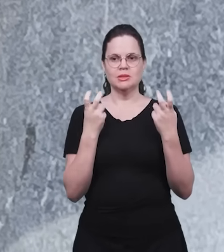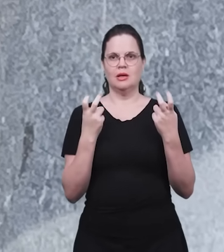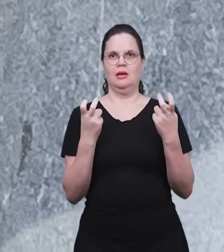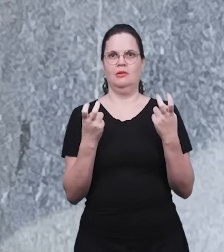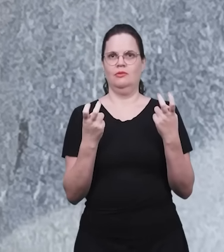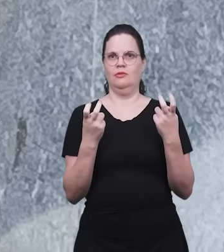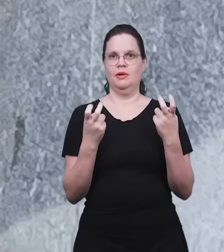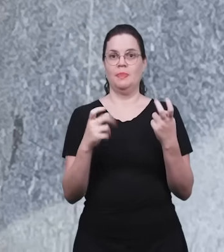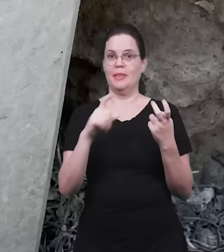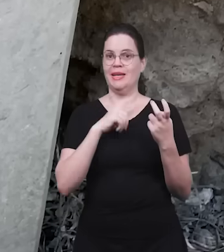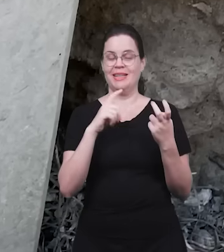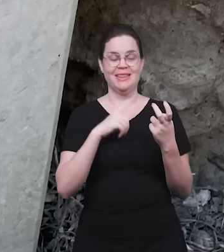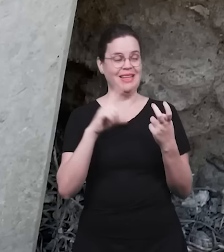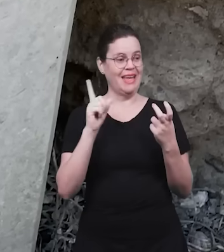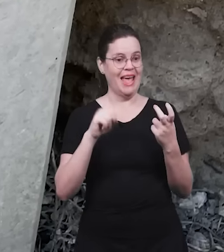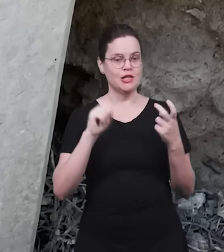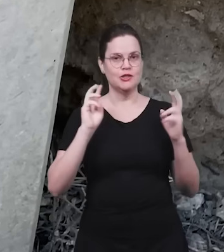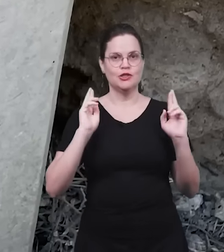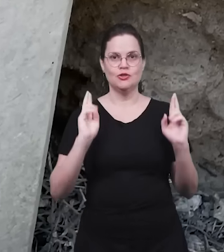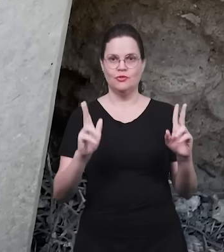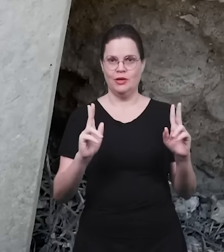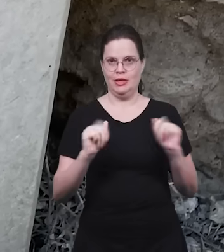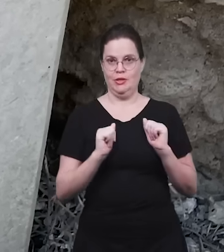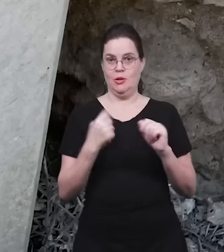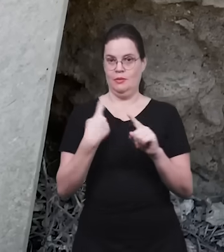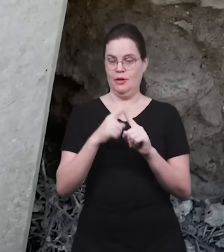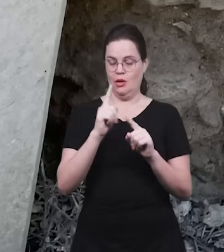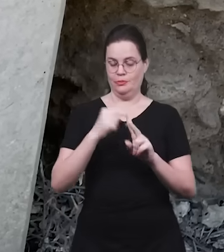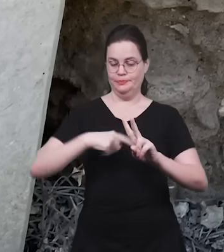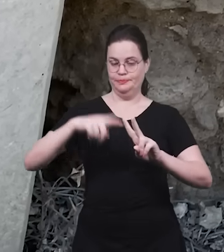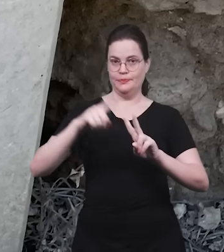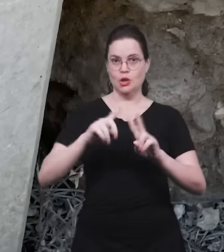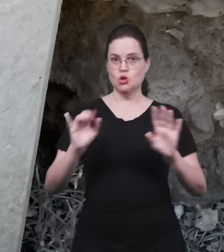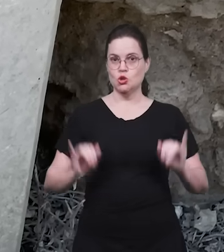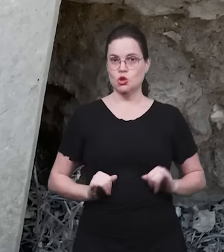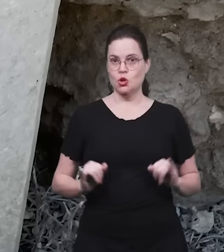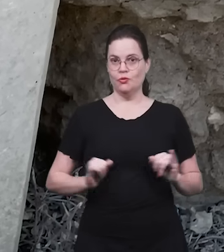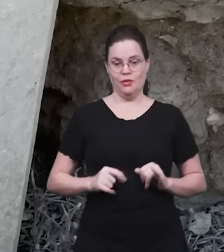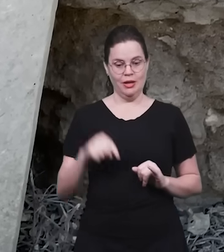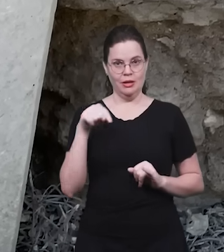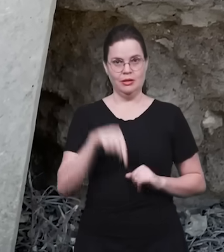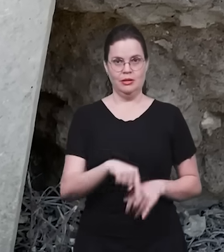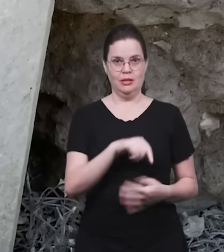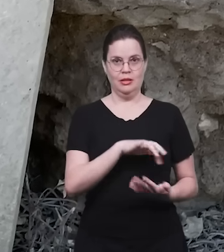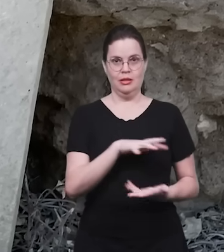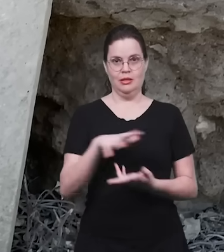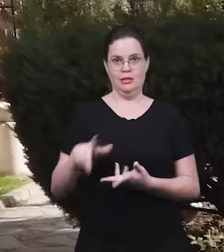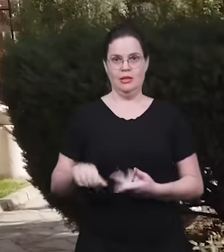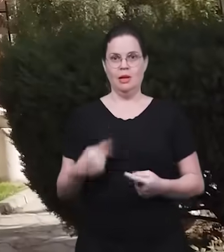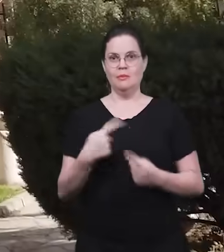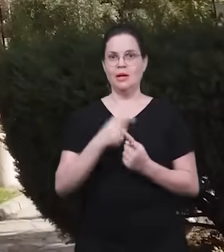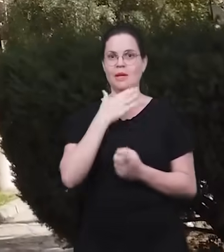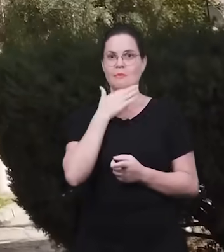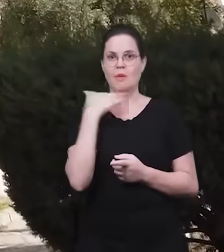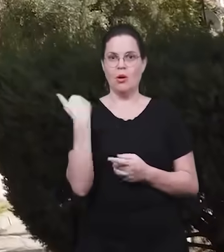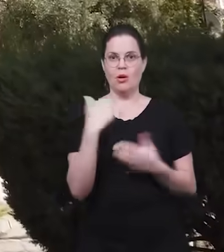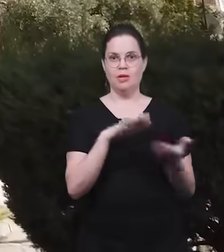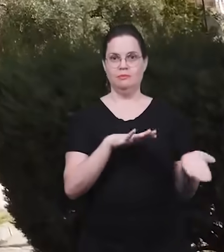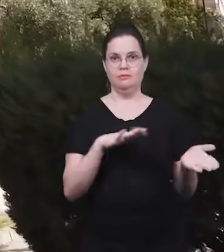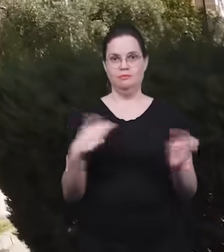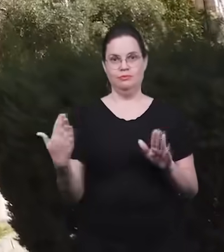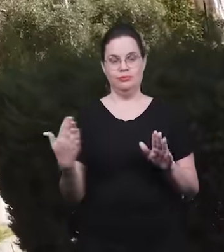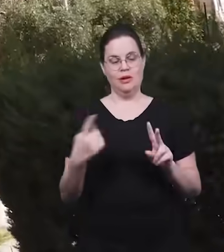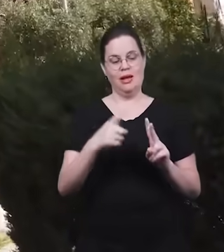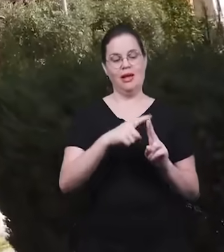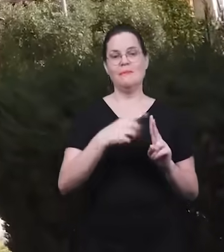violento, porque uma coisa é o sofrimento aqui do homem que perde essa vida